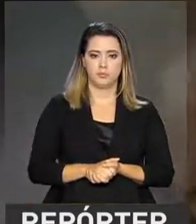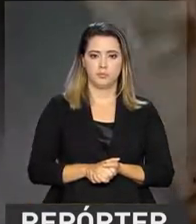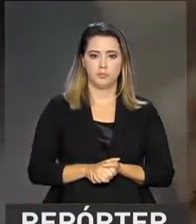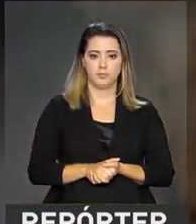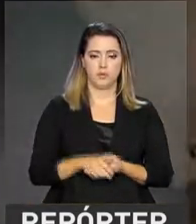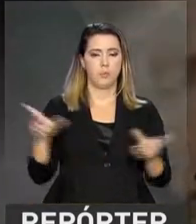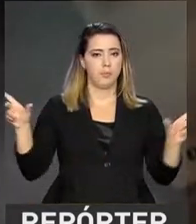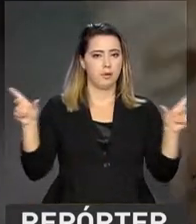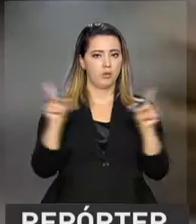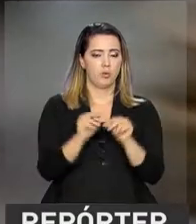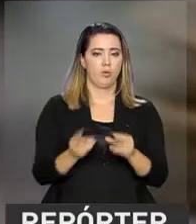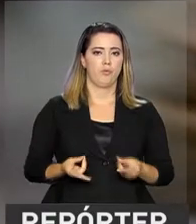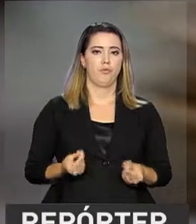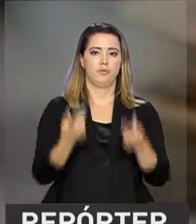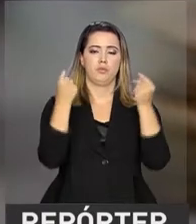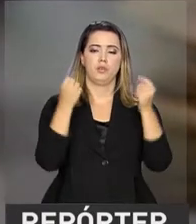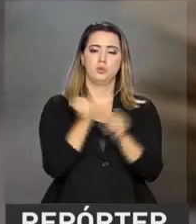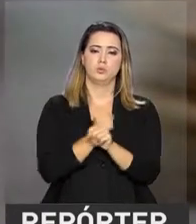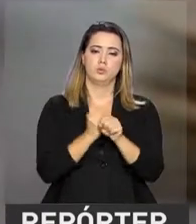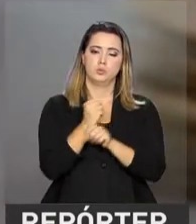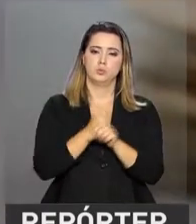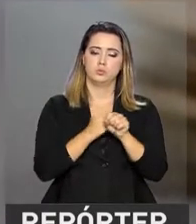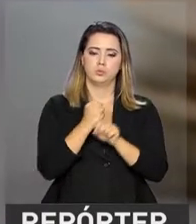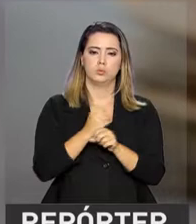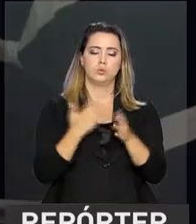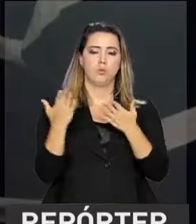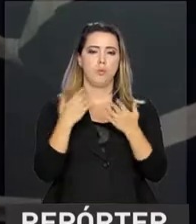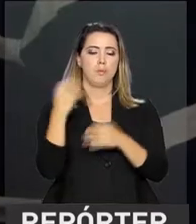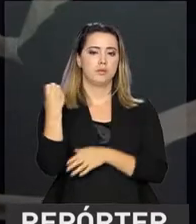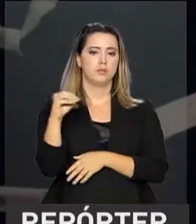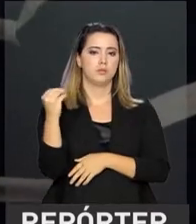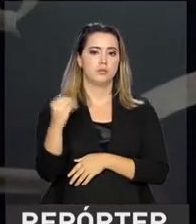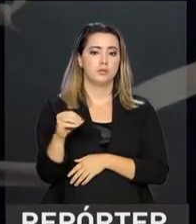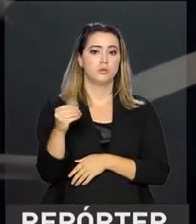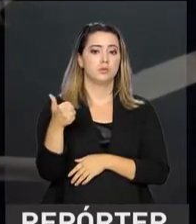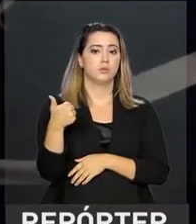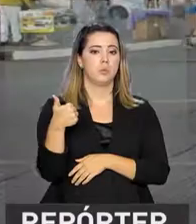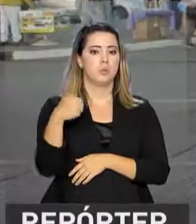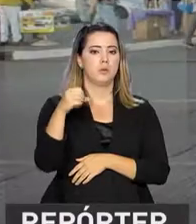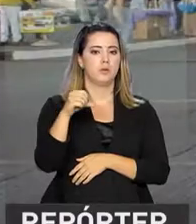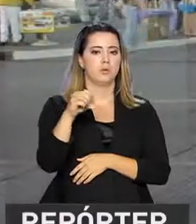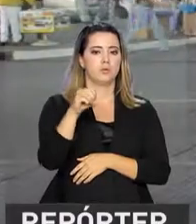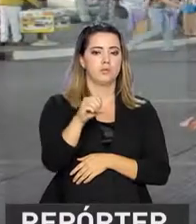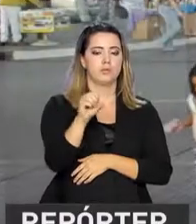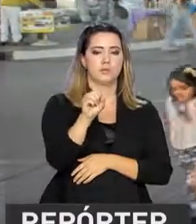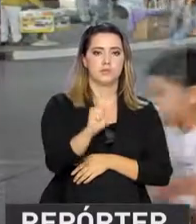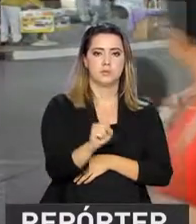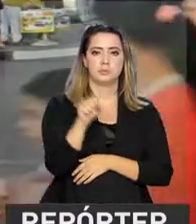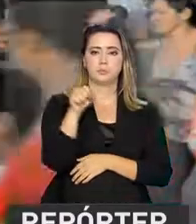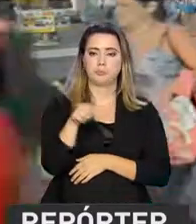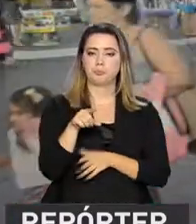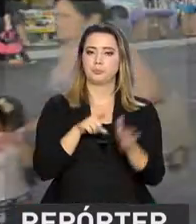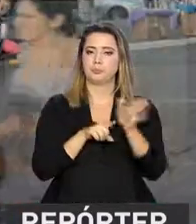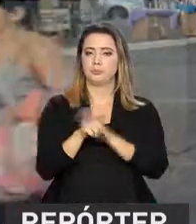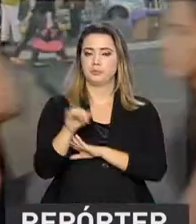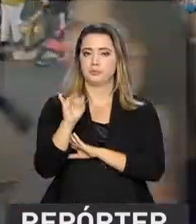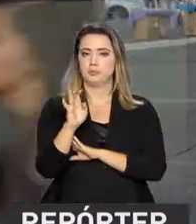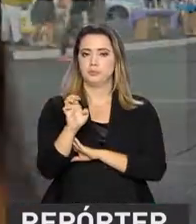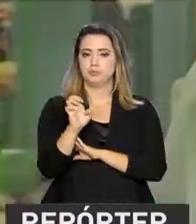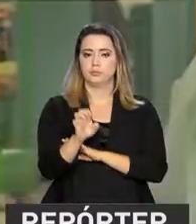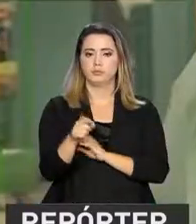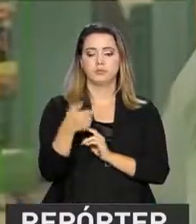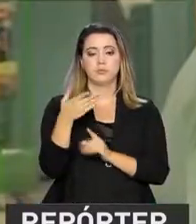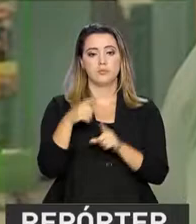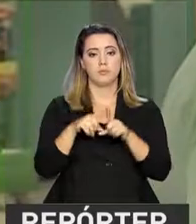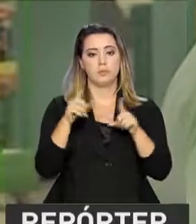É o menor acumulado do ano para o mês de outubro, desde 1998, segundo o IBGE. Já em relação ao mês